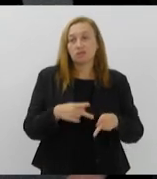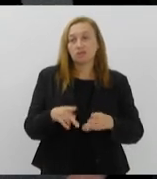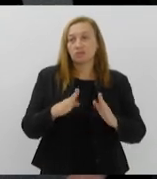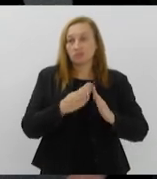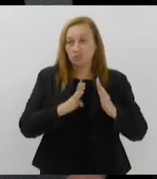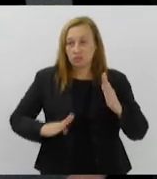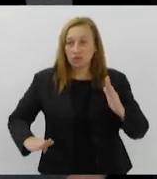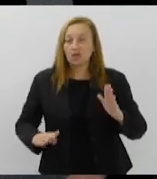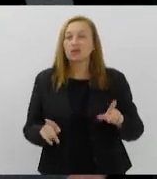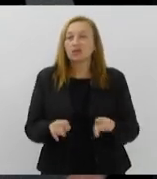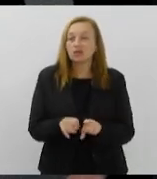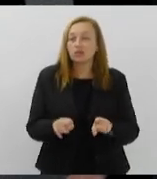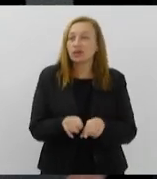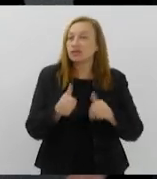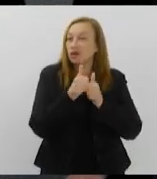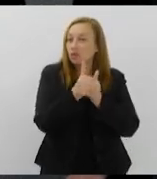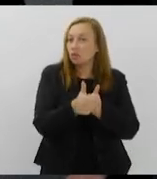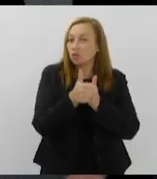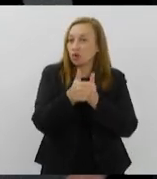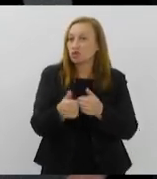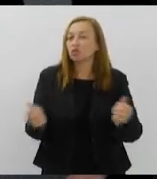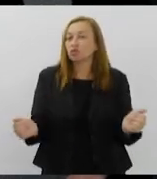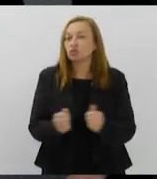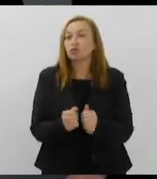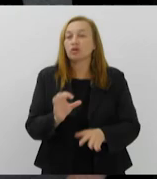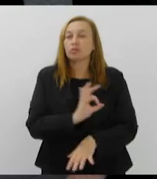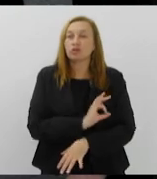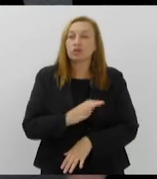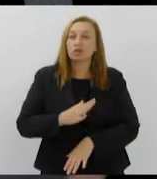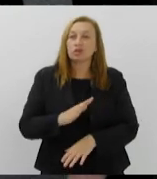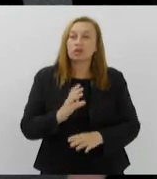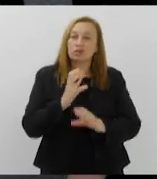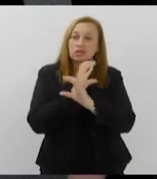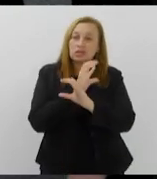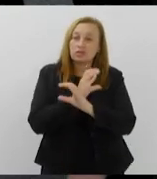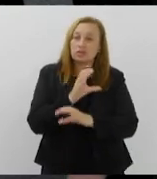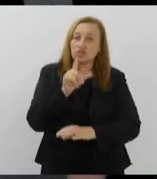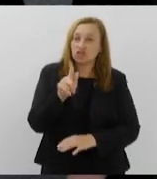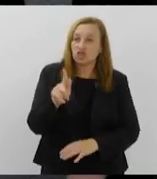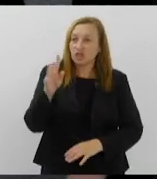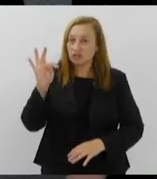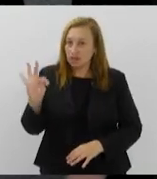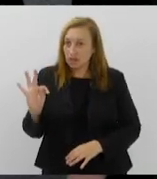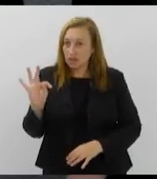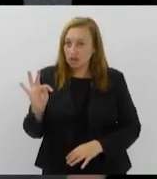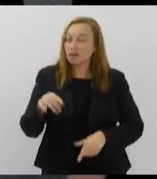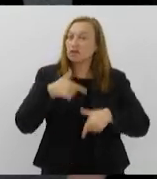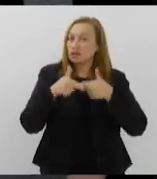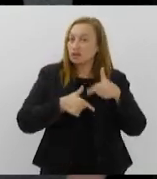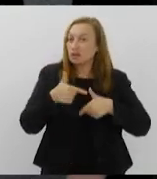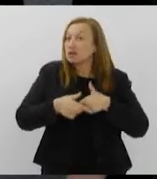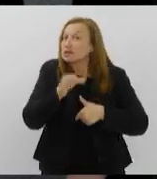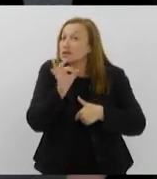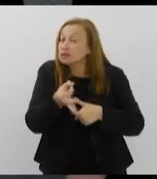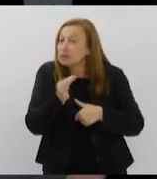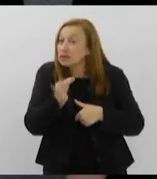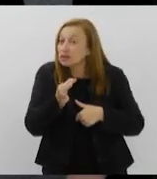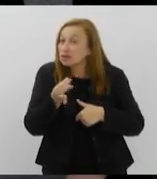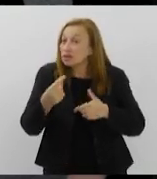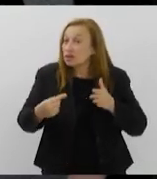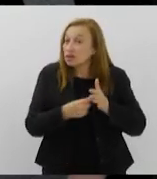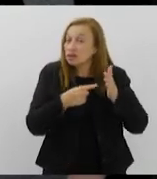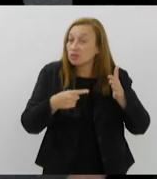A gente também está acompanhando, junto à Polícia Civil, o GT, que está trabalhando exatamente das